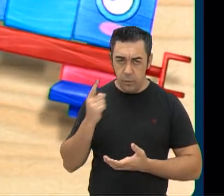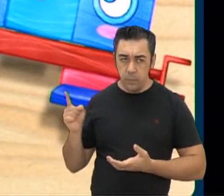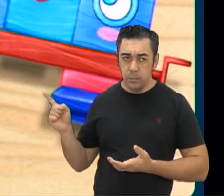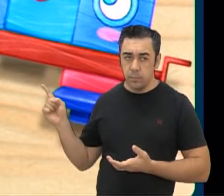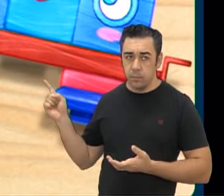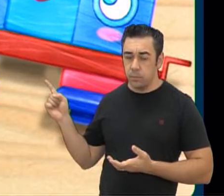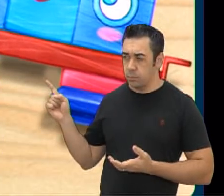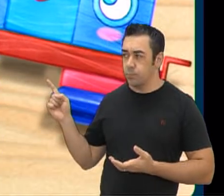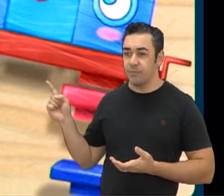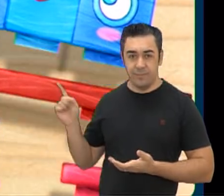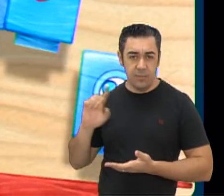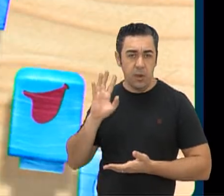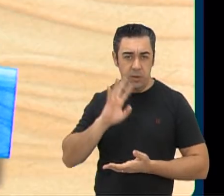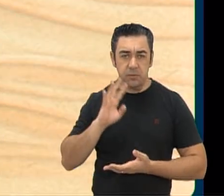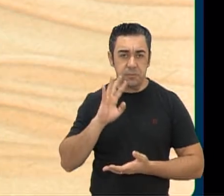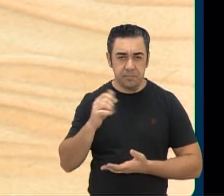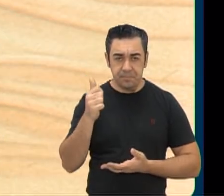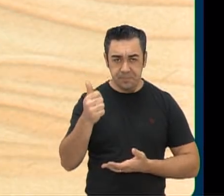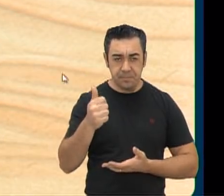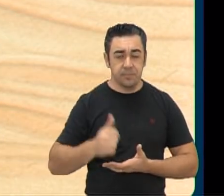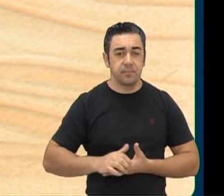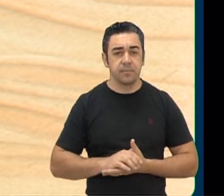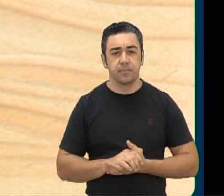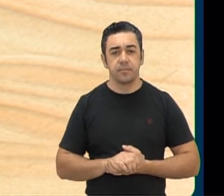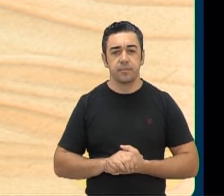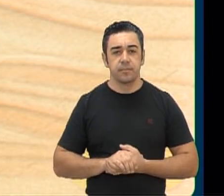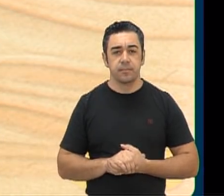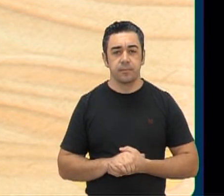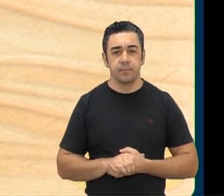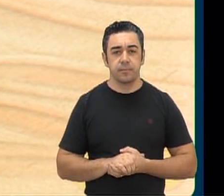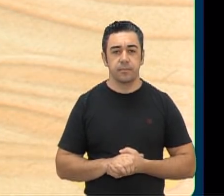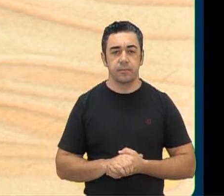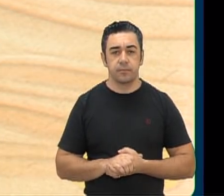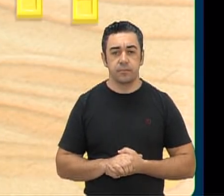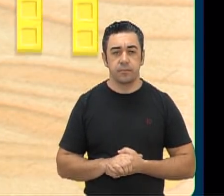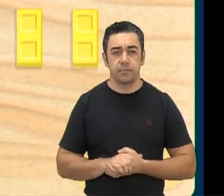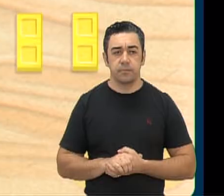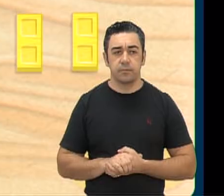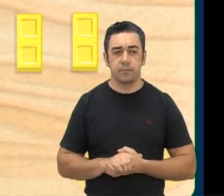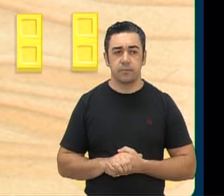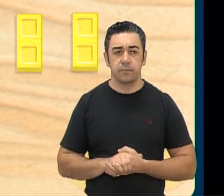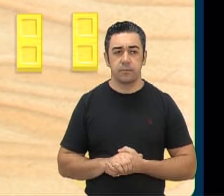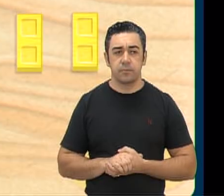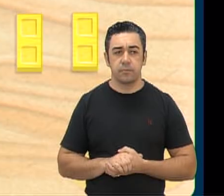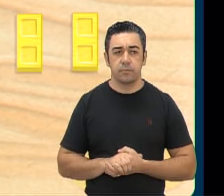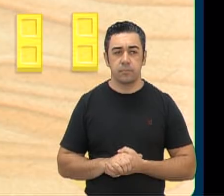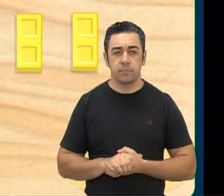certo? Olha lá, legal, hein? Ele até concordou ali que a montagem está correta.